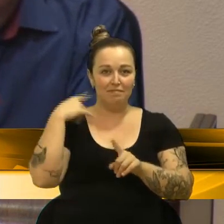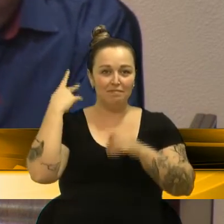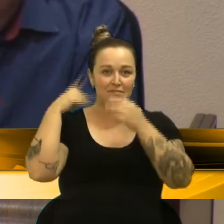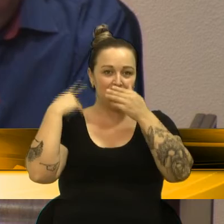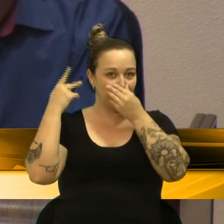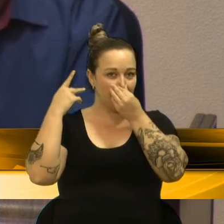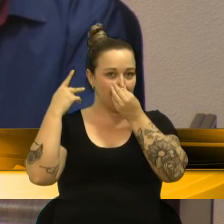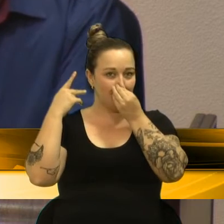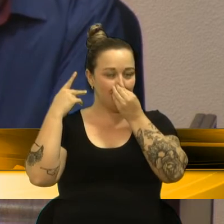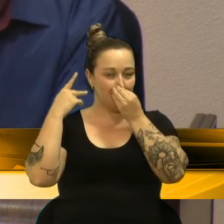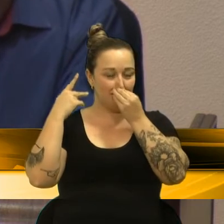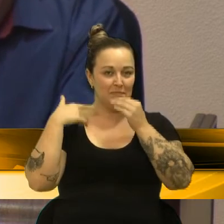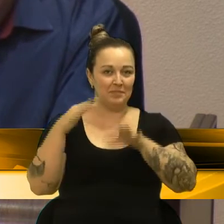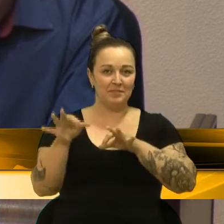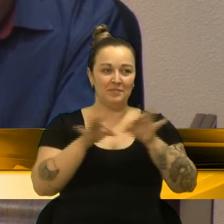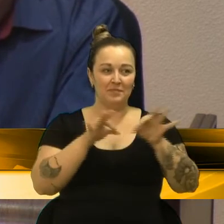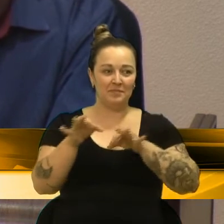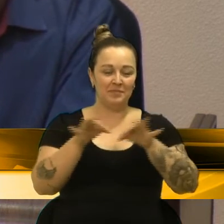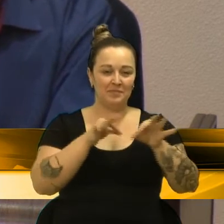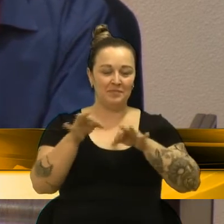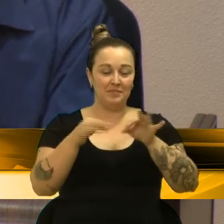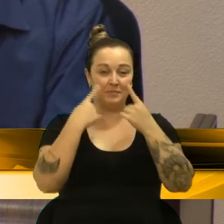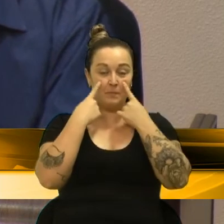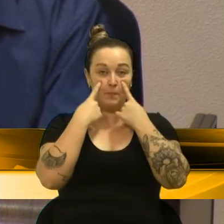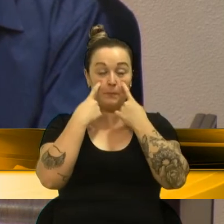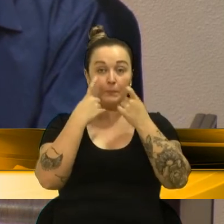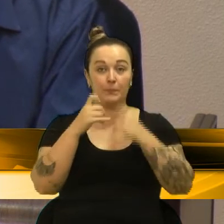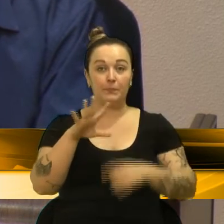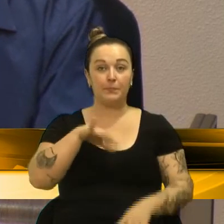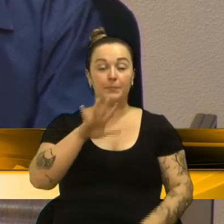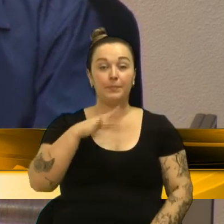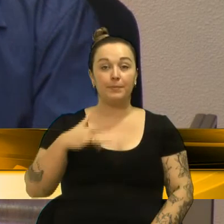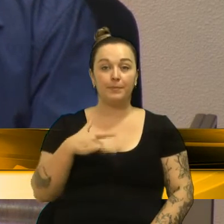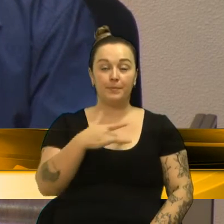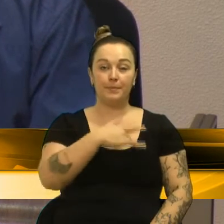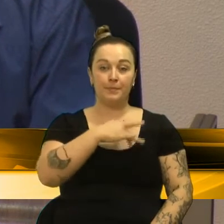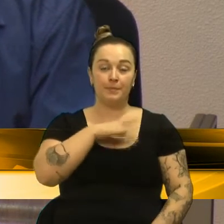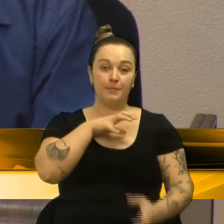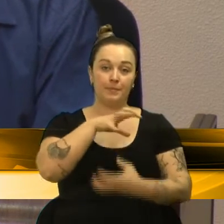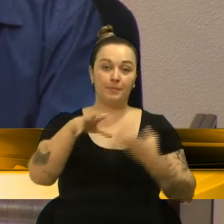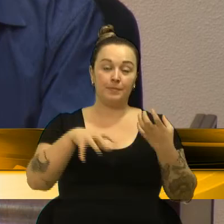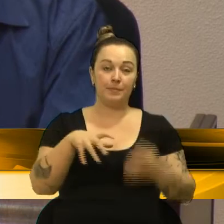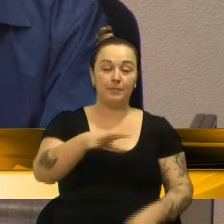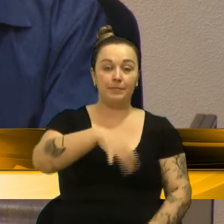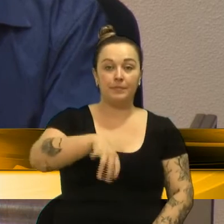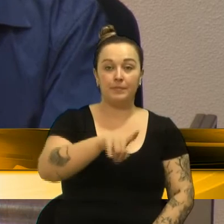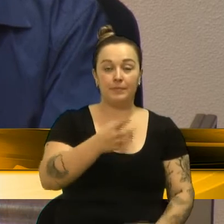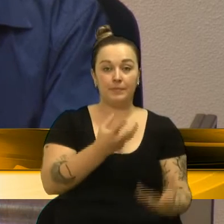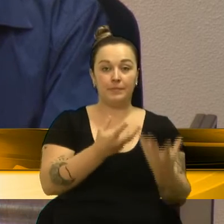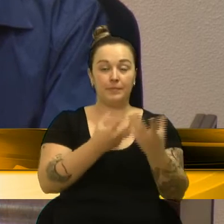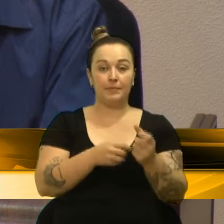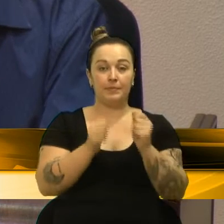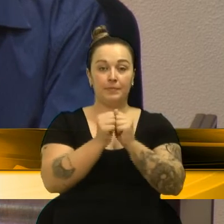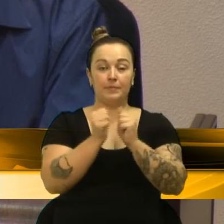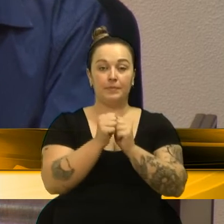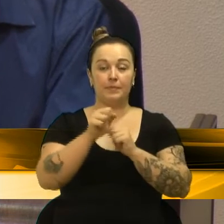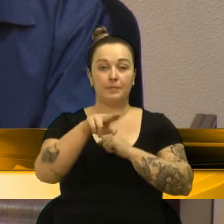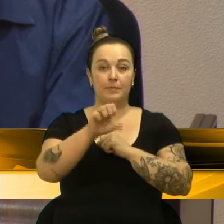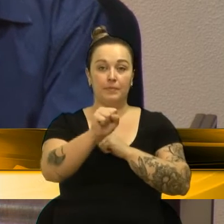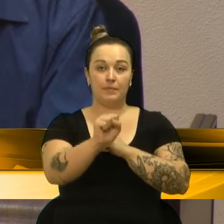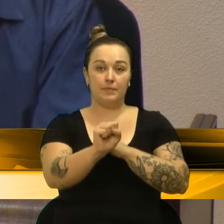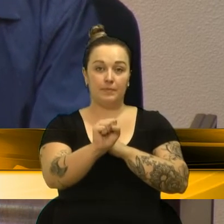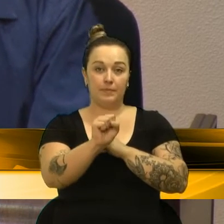intersetoriais e programas de interesse para a saúde, cuja execução envolverá áreas não compreendidas do âmbito do Sistema Único de Saúde. Inciso 2º. O